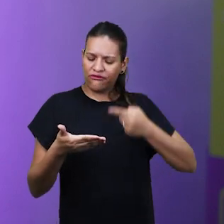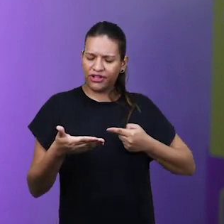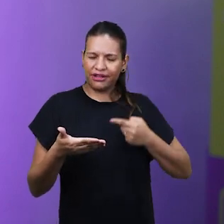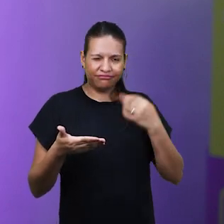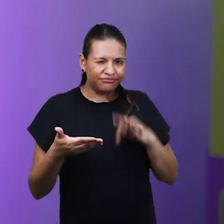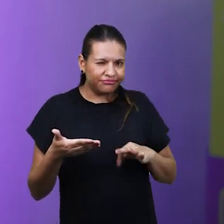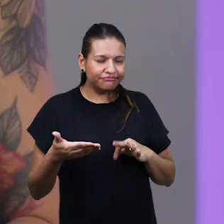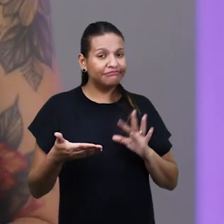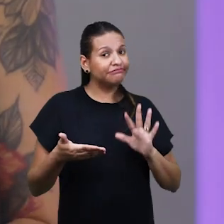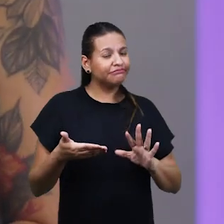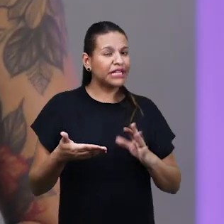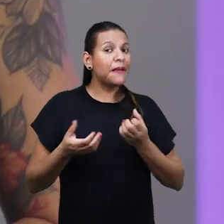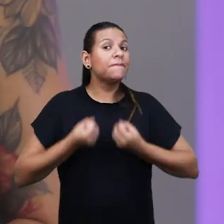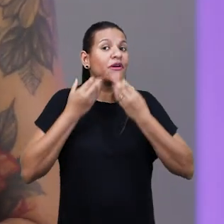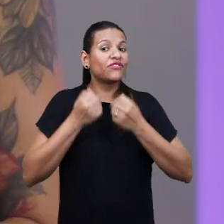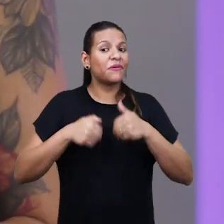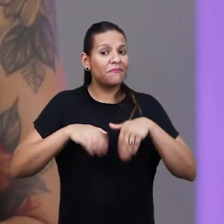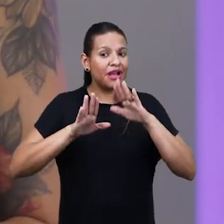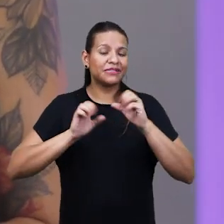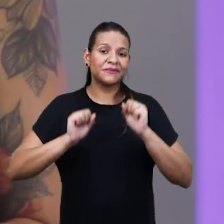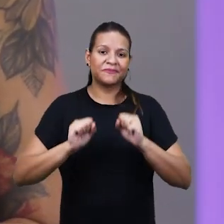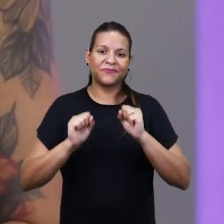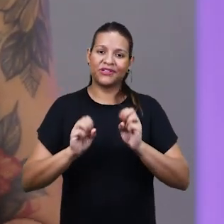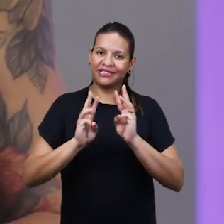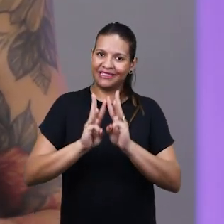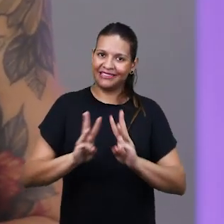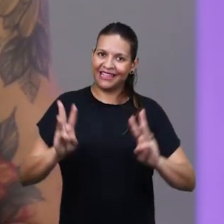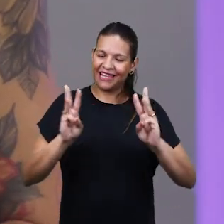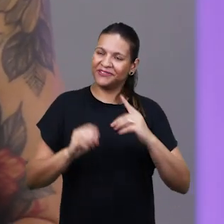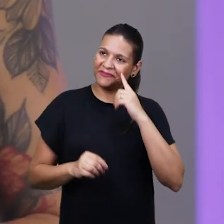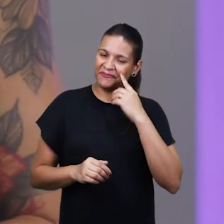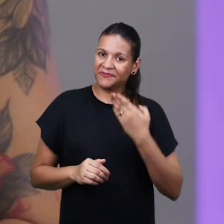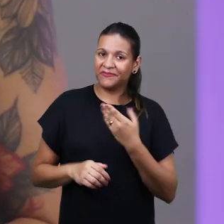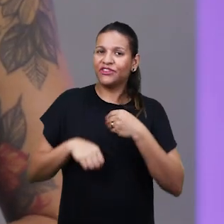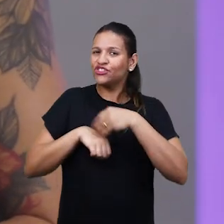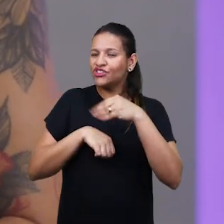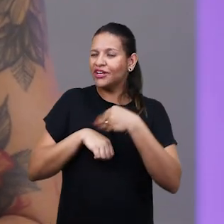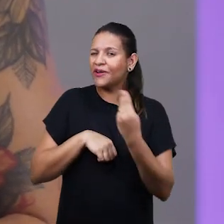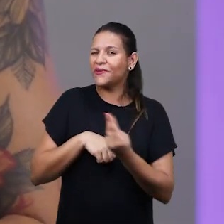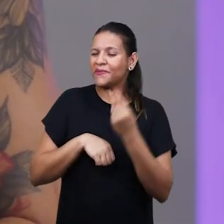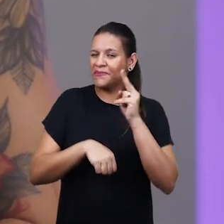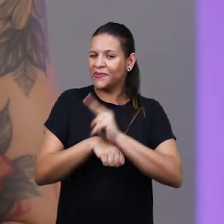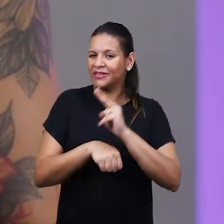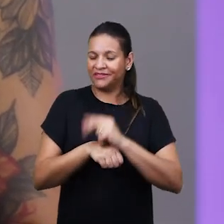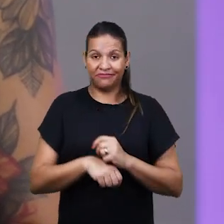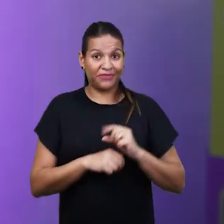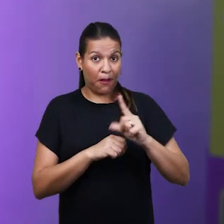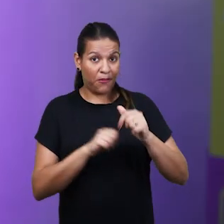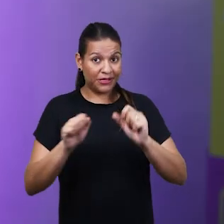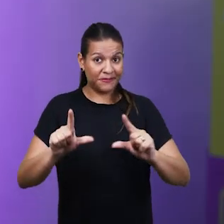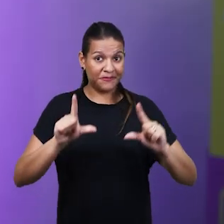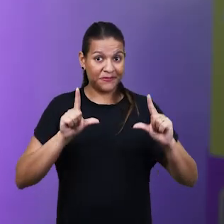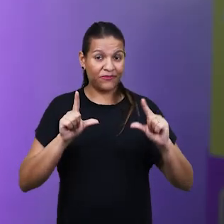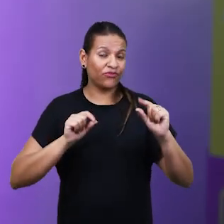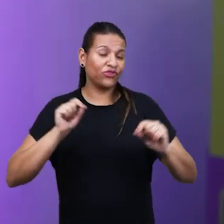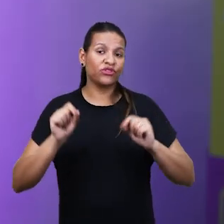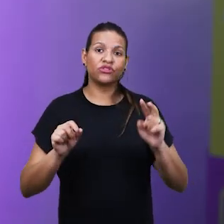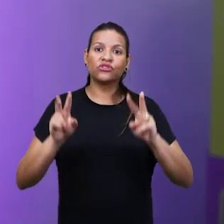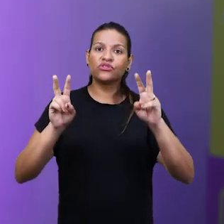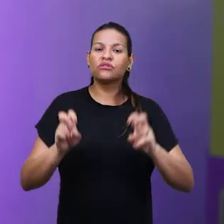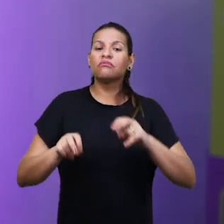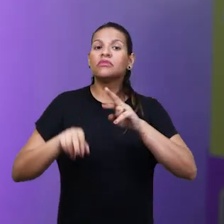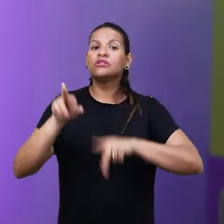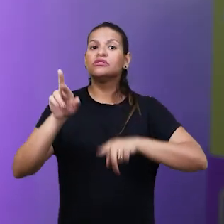ou verifica antes? Para saber mais, entre no site do Manda Real e veja dicas de como se proteger. No próximo